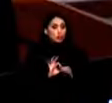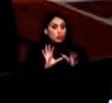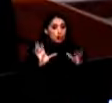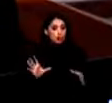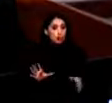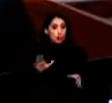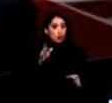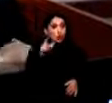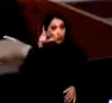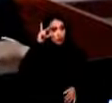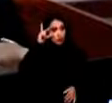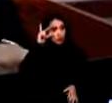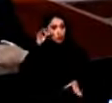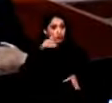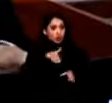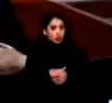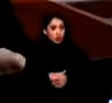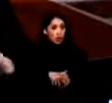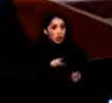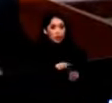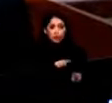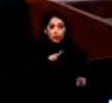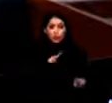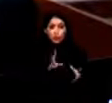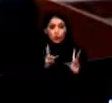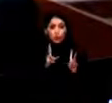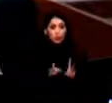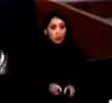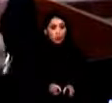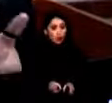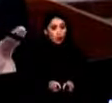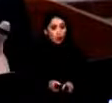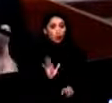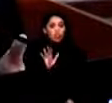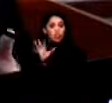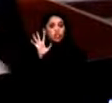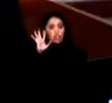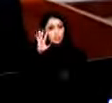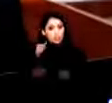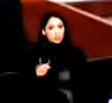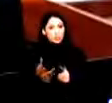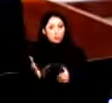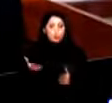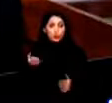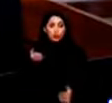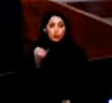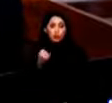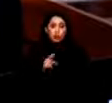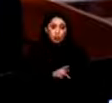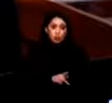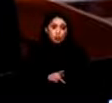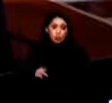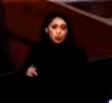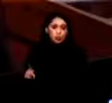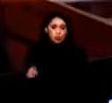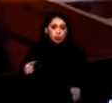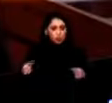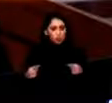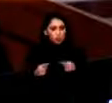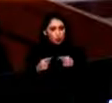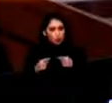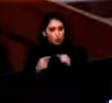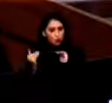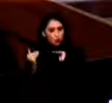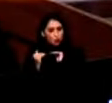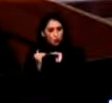para votar, no plenário virtual a mesma coisa. Então, já decidida, se a maioria assim decidir, se Vossa Excelência concordar,